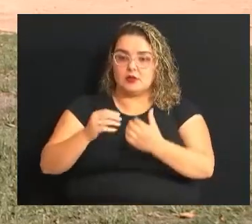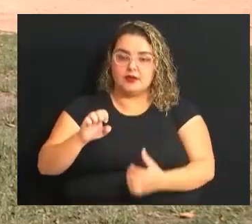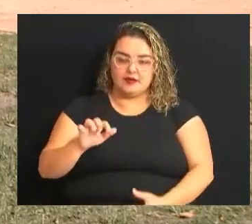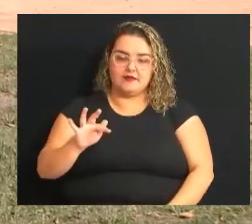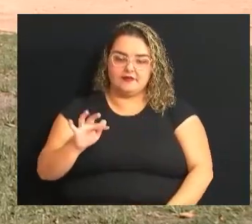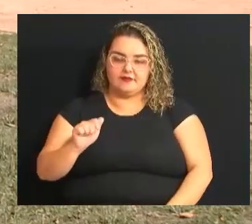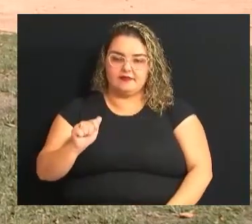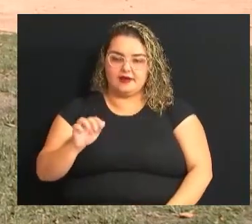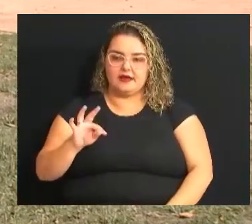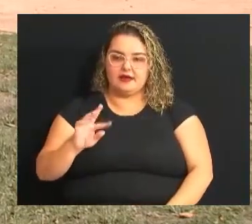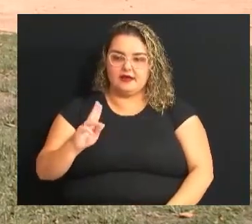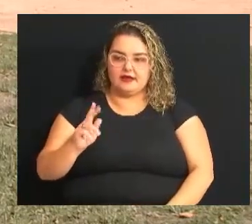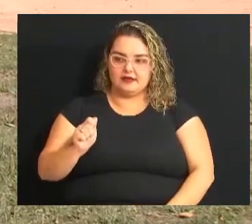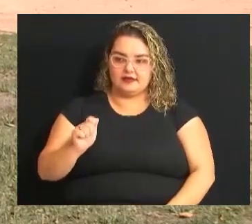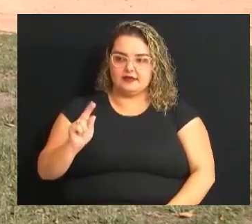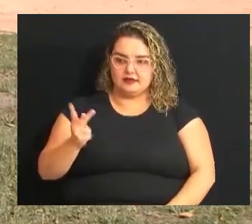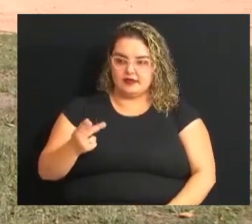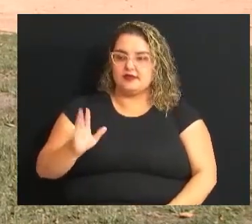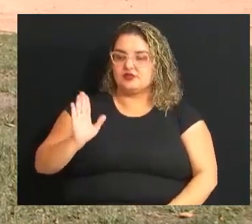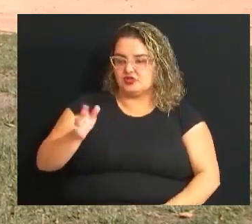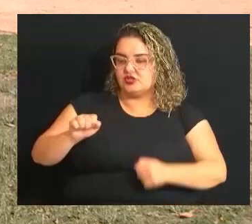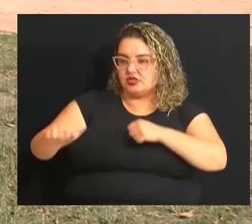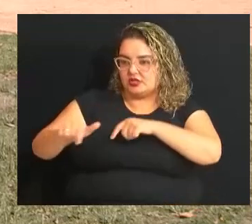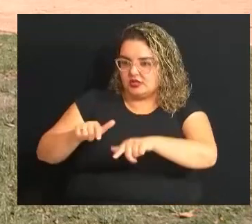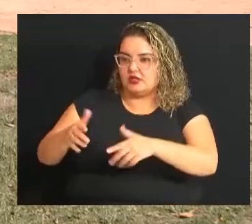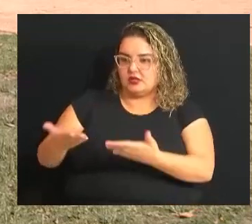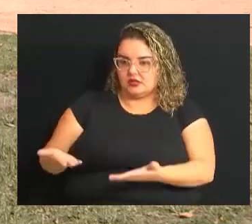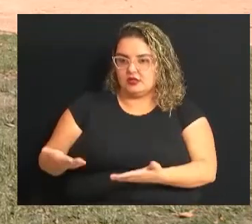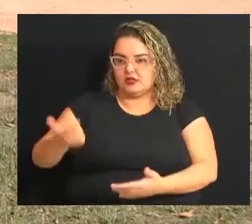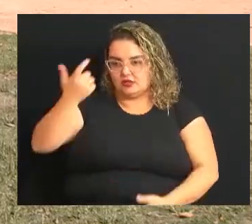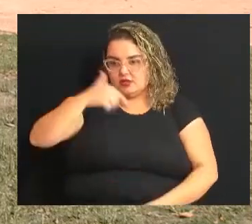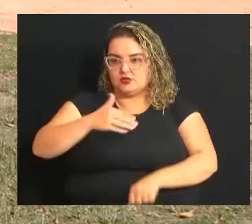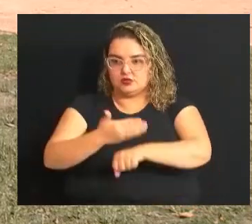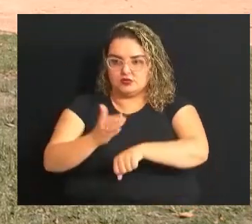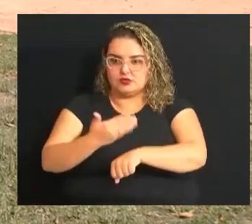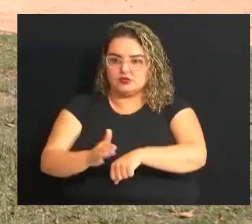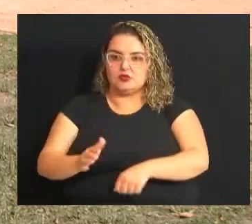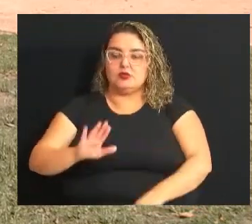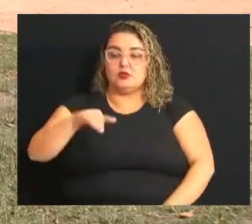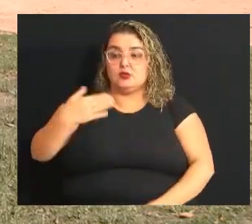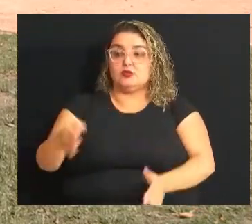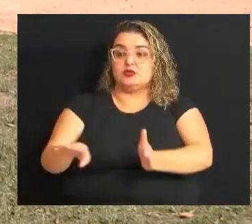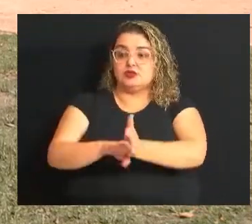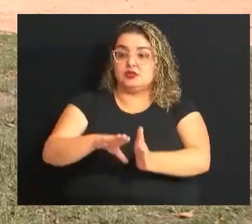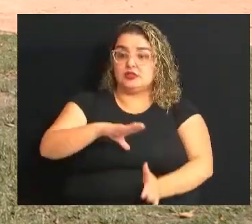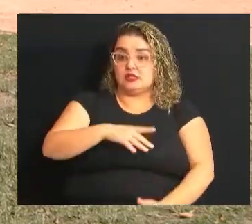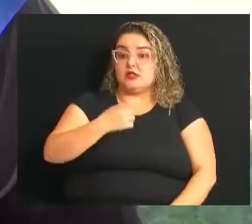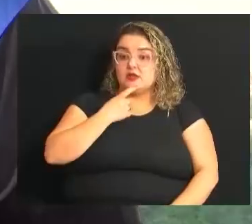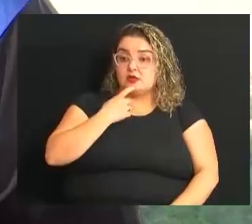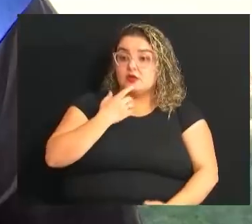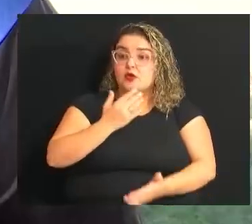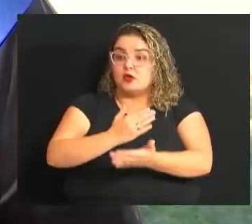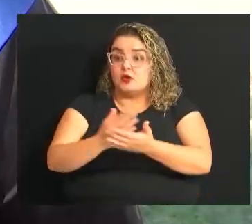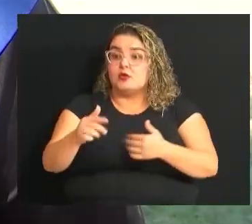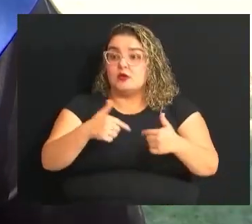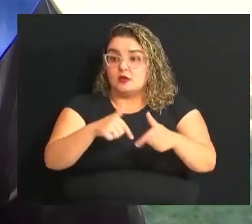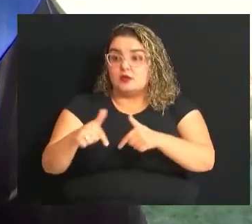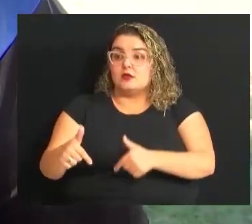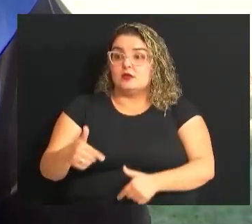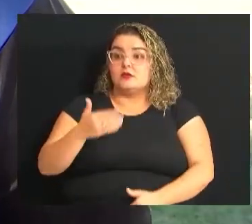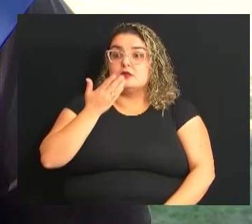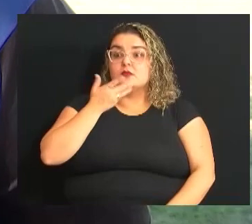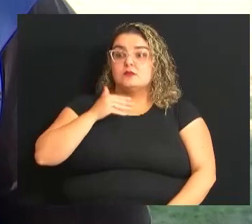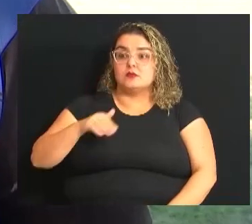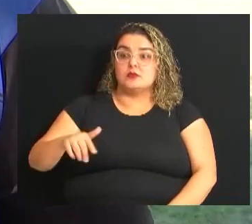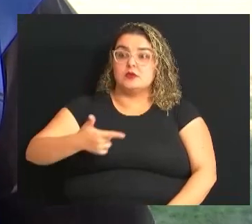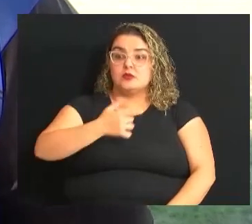Eu já tenho uma formação e sou treinadora. Quando cheguei aqui em Campinas, eu comecei esse trabalho com os meninos aqui em